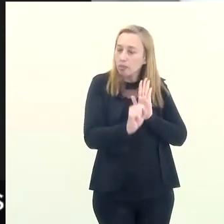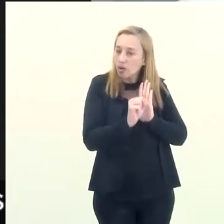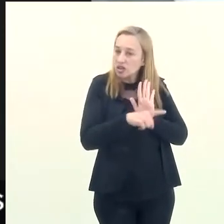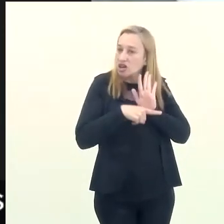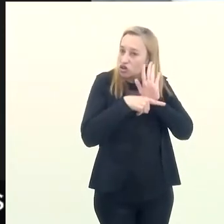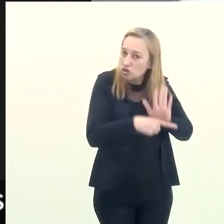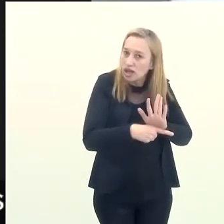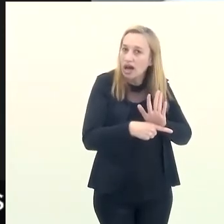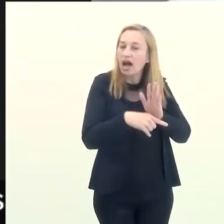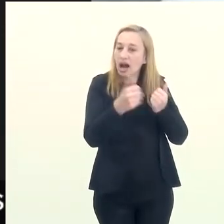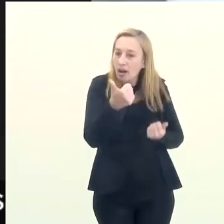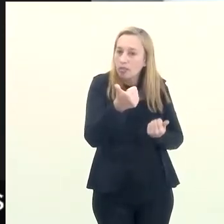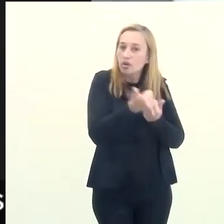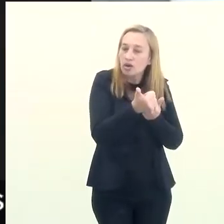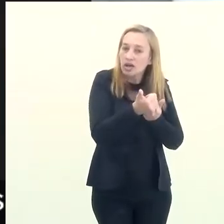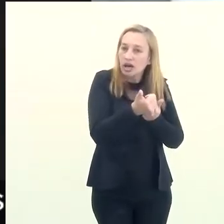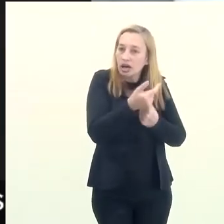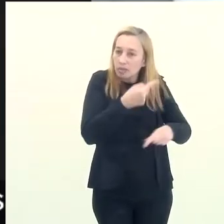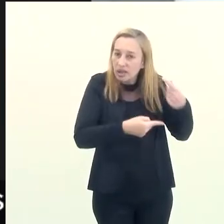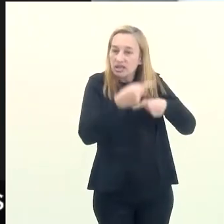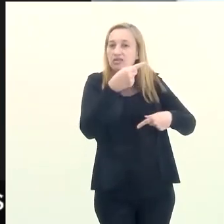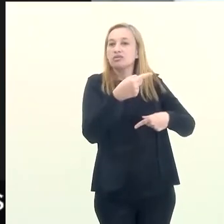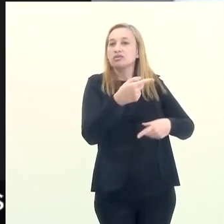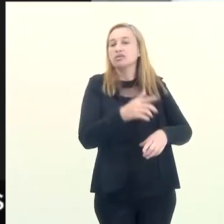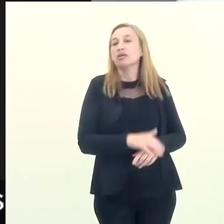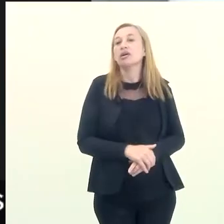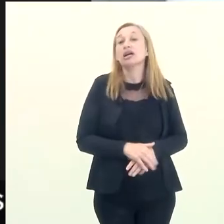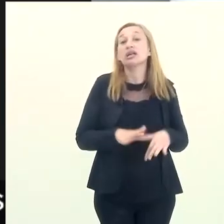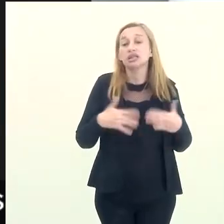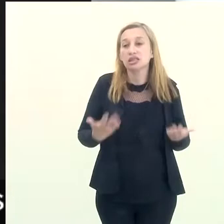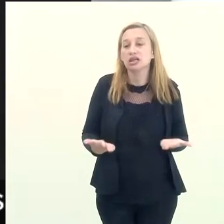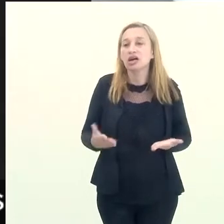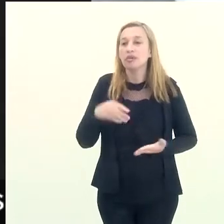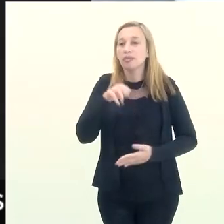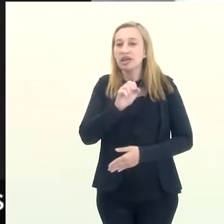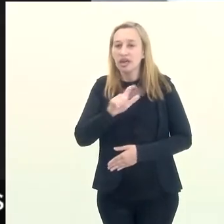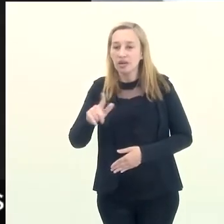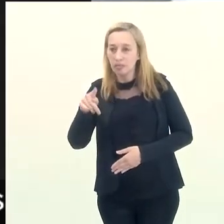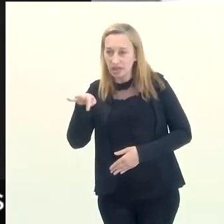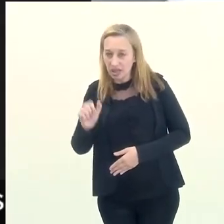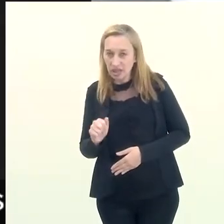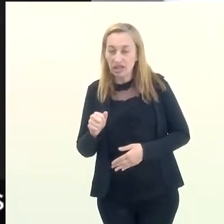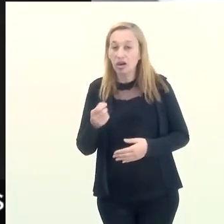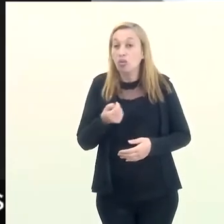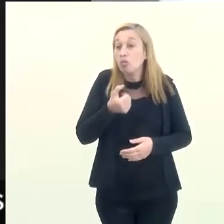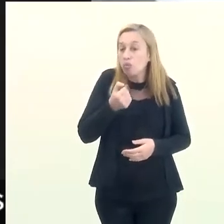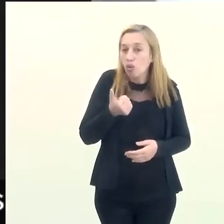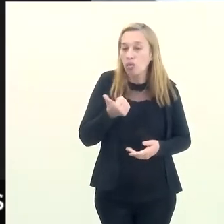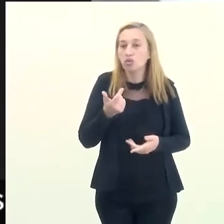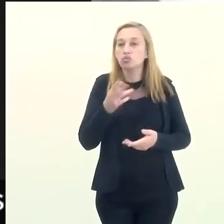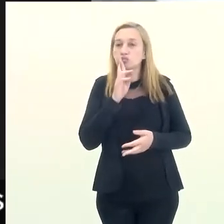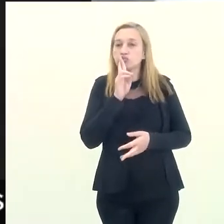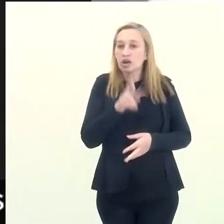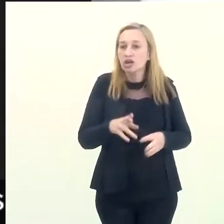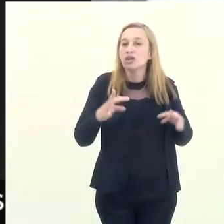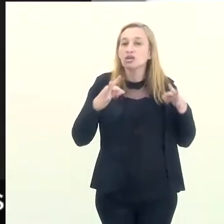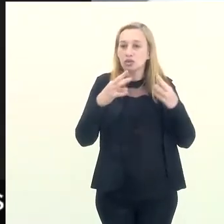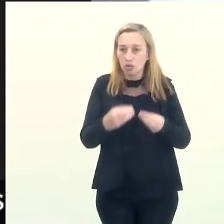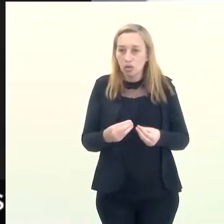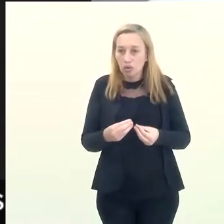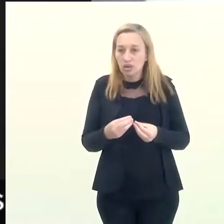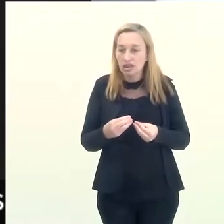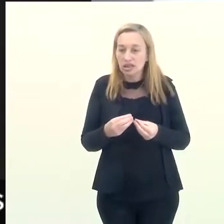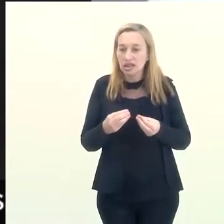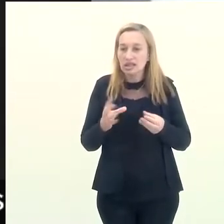leis que possam contribuir para alavancar o nosso setor. O Miguel Pereira é um pouco desse